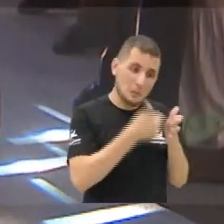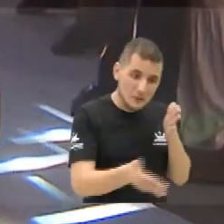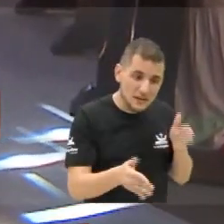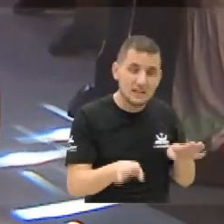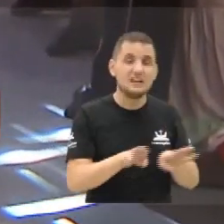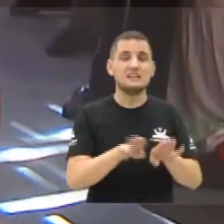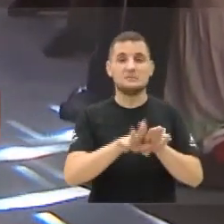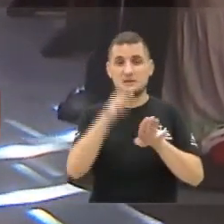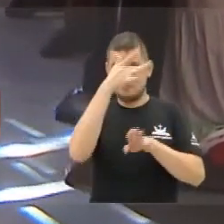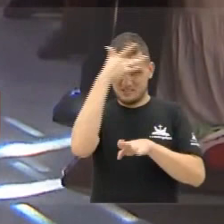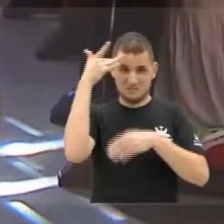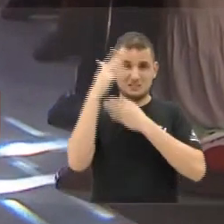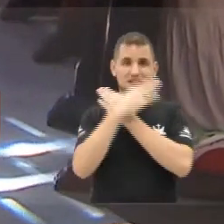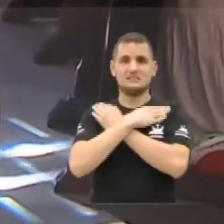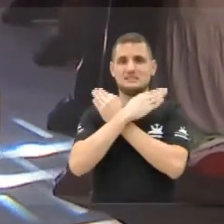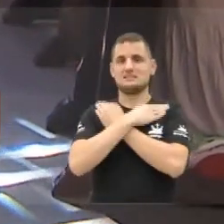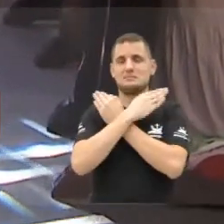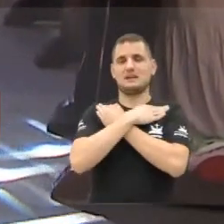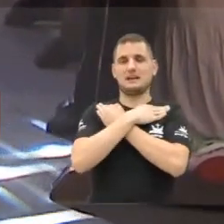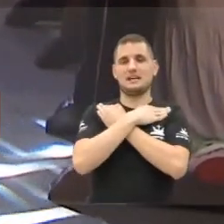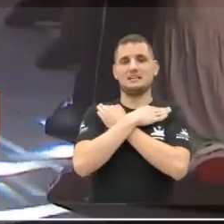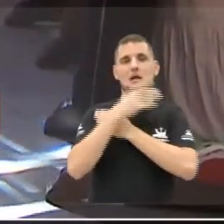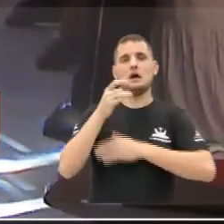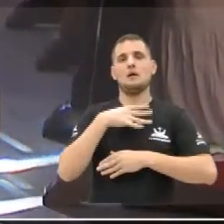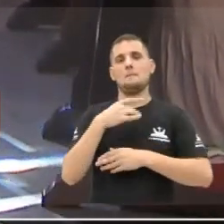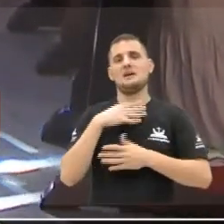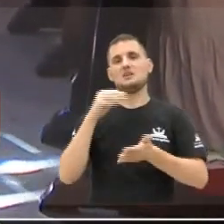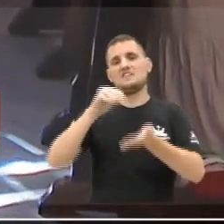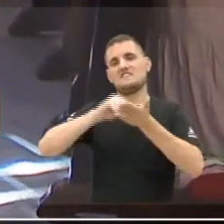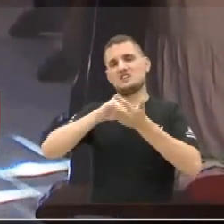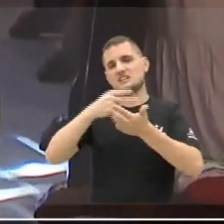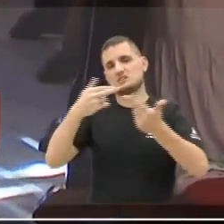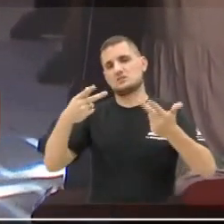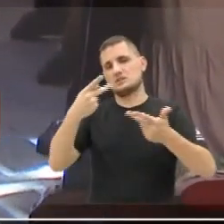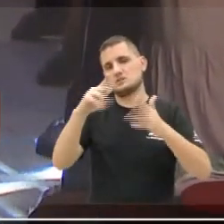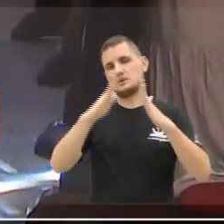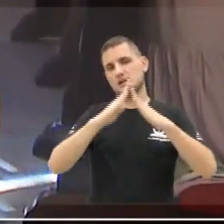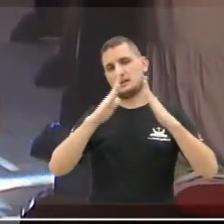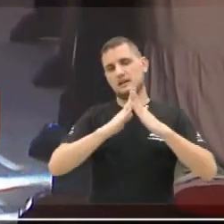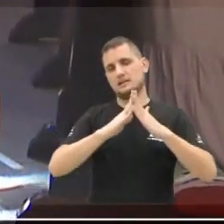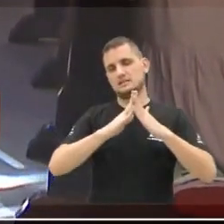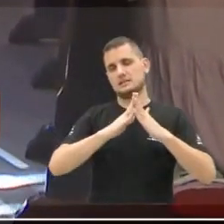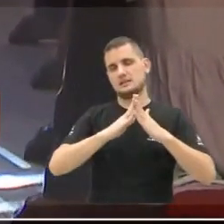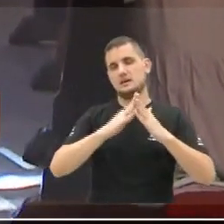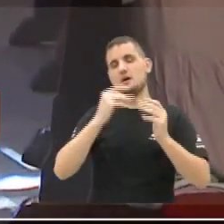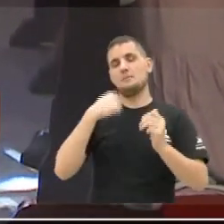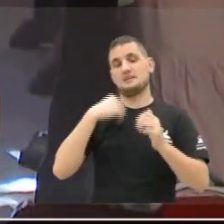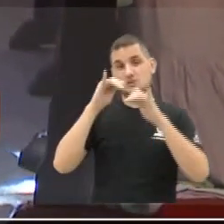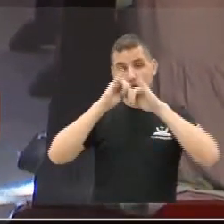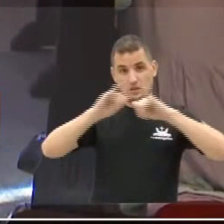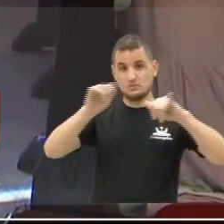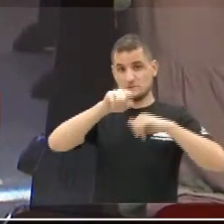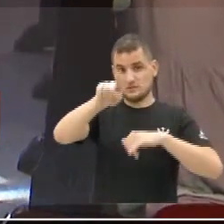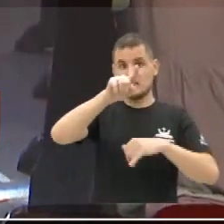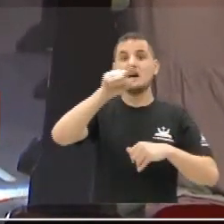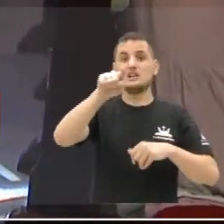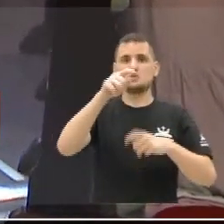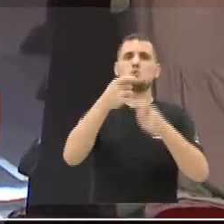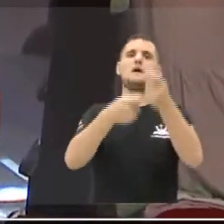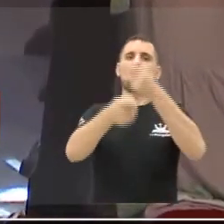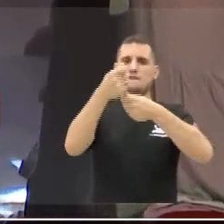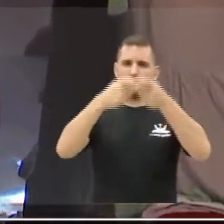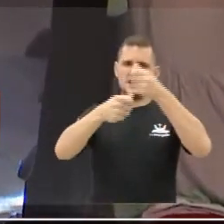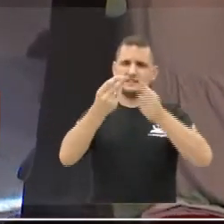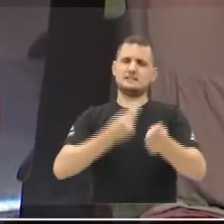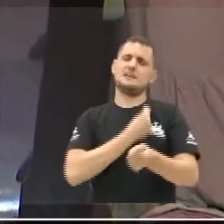de não honrar sua casa. Eu quero dizer a você e profetizar na sua vida: a sua vida financeira vai se levantar,